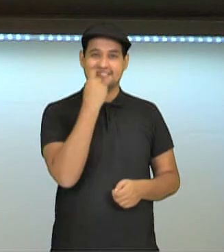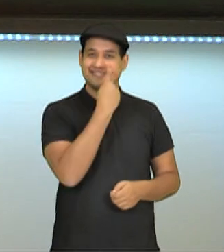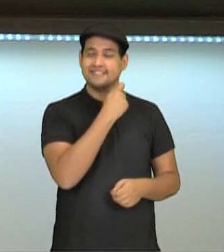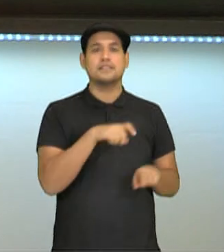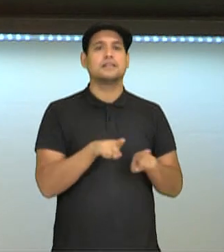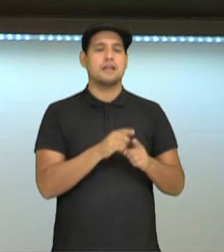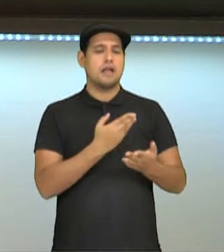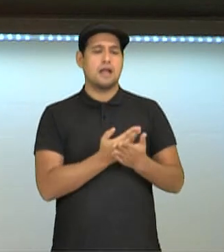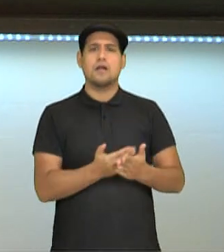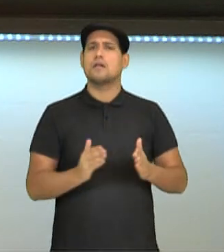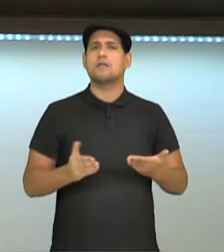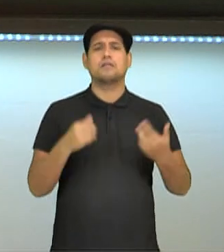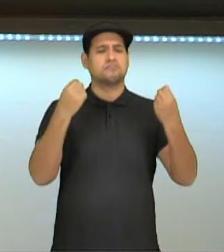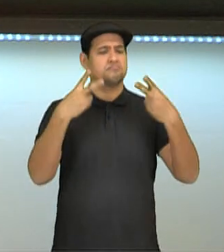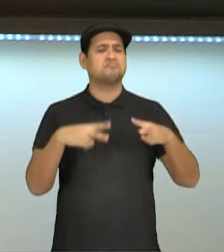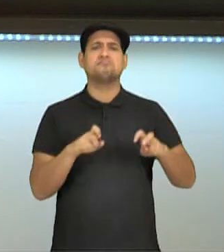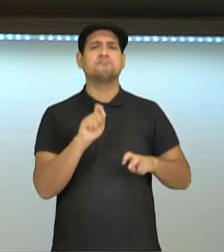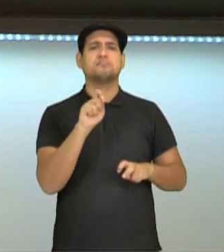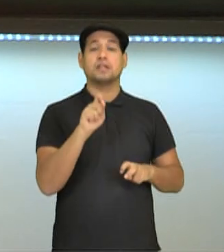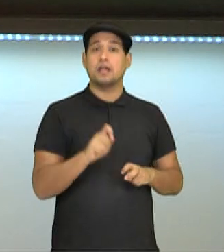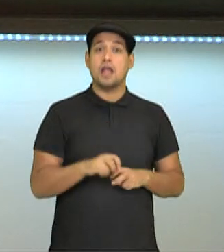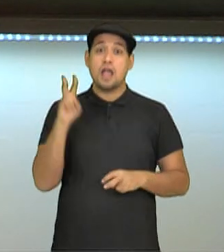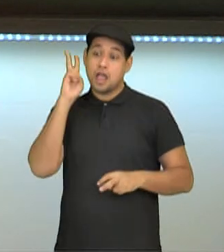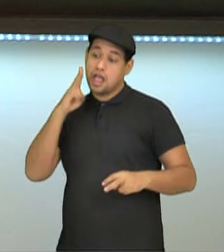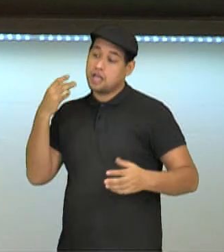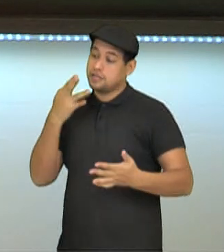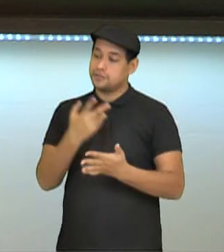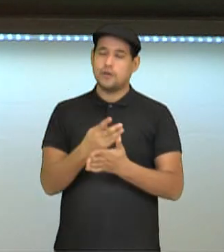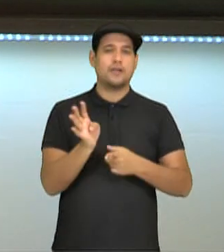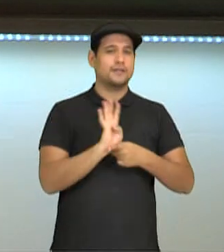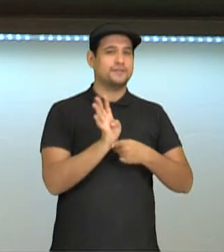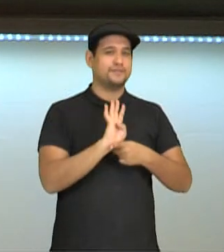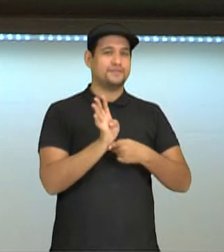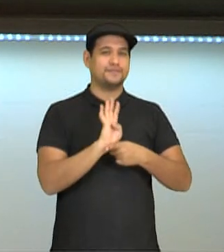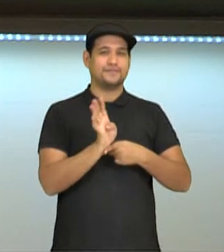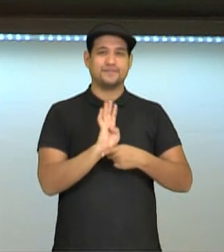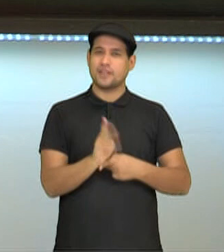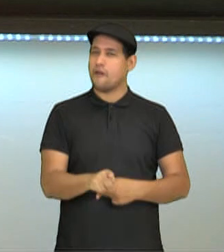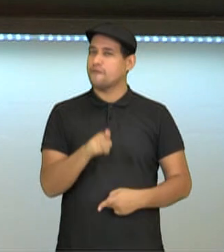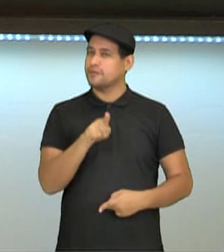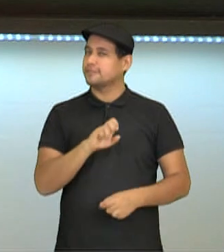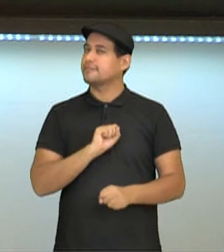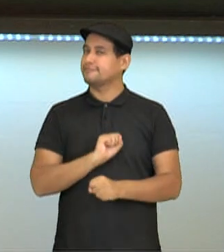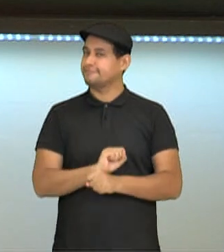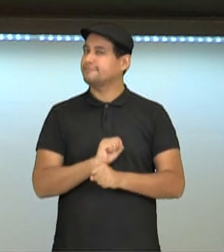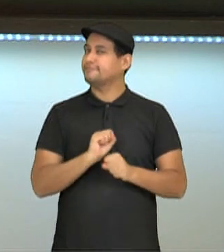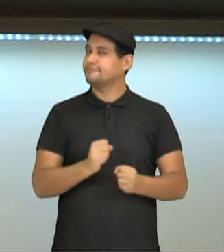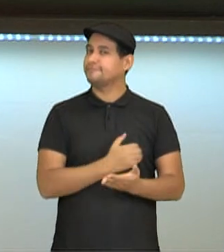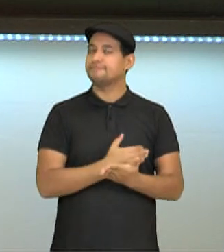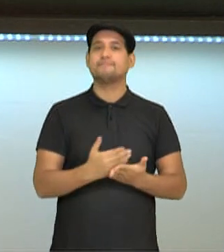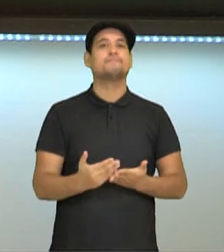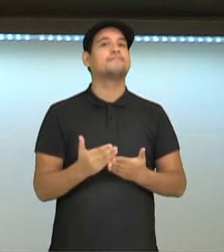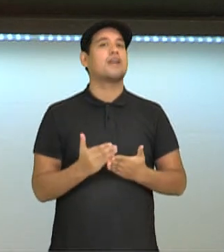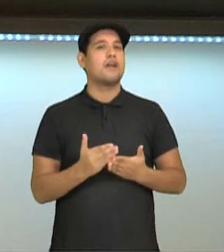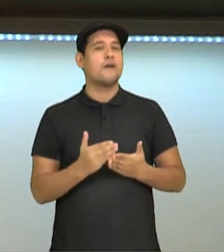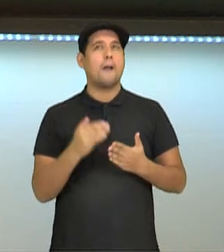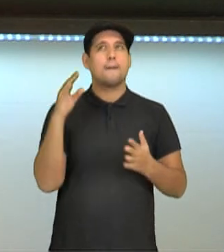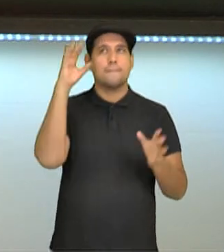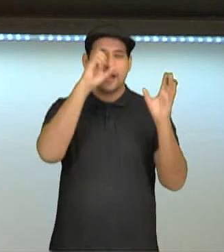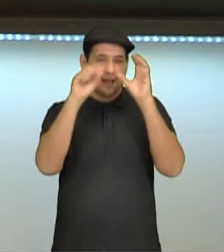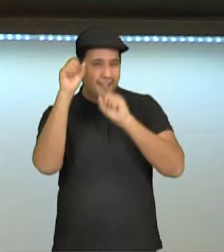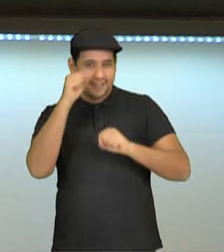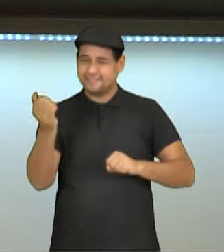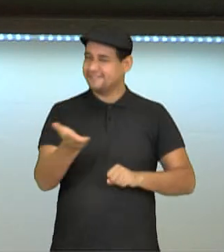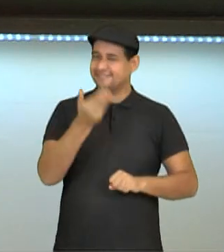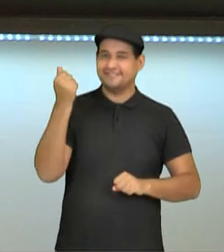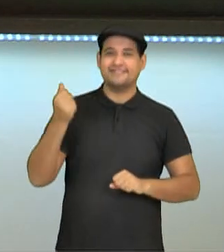nessa aula nós vamos falar sobre a história do cinema. Você está preparado para mais esta viagem? Vamos